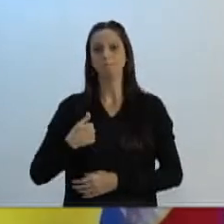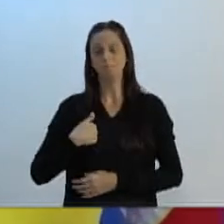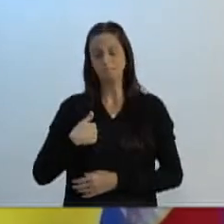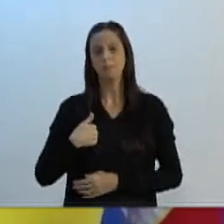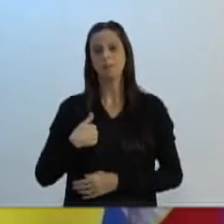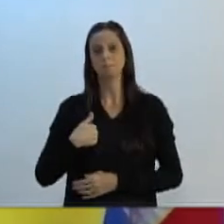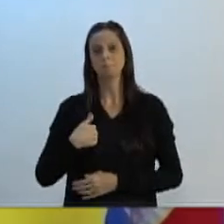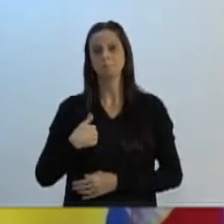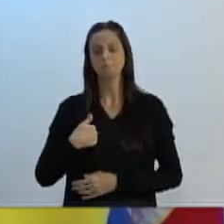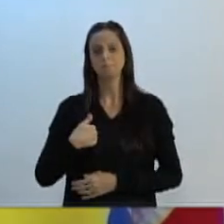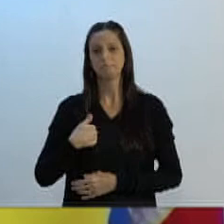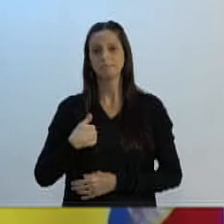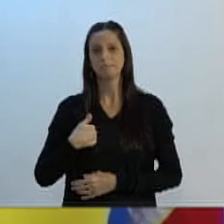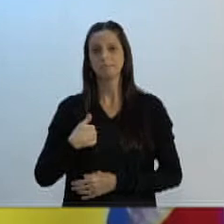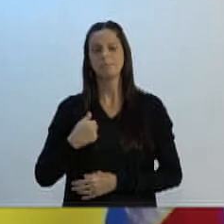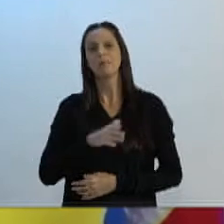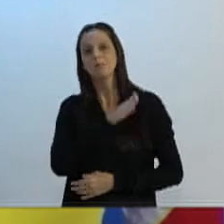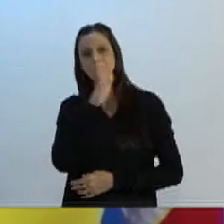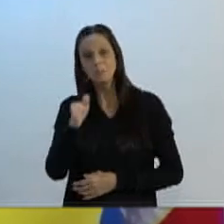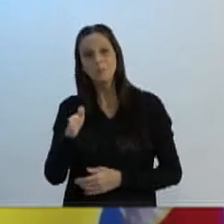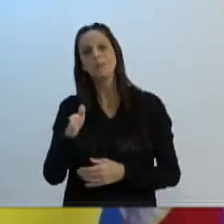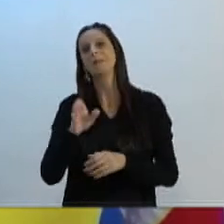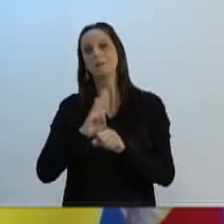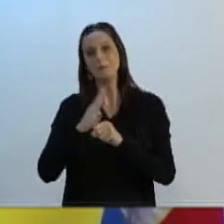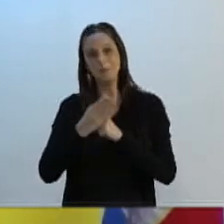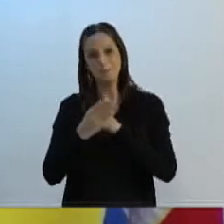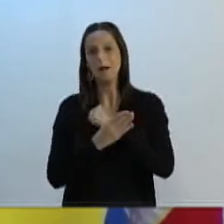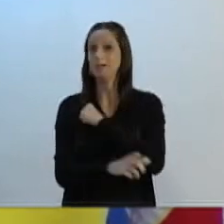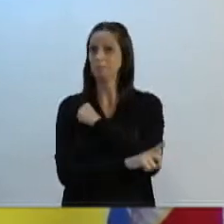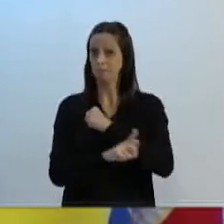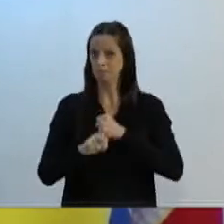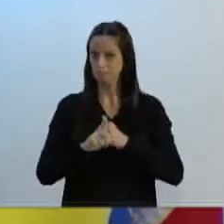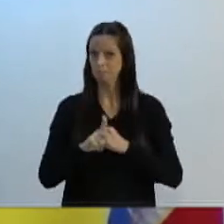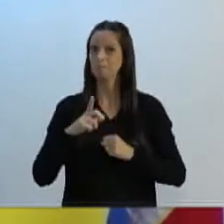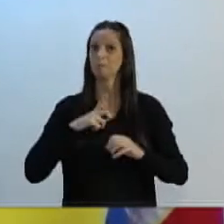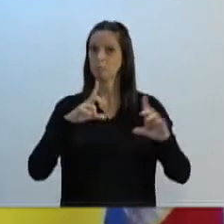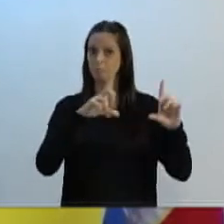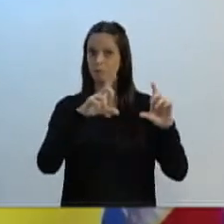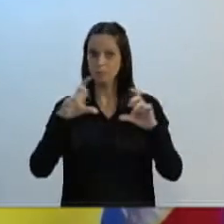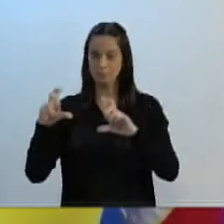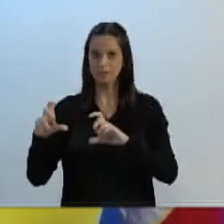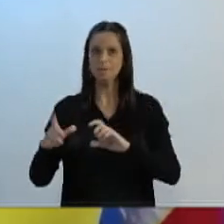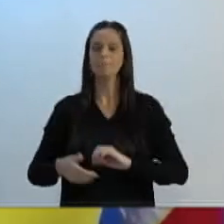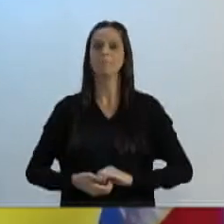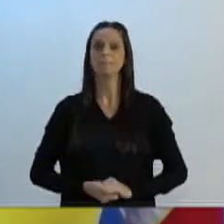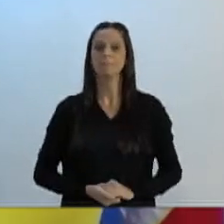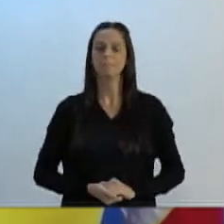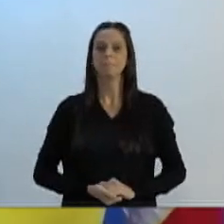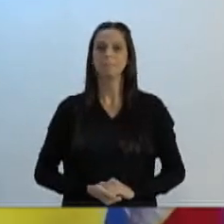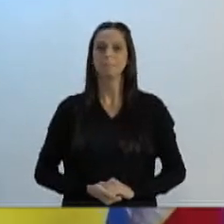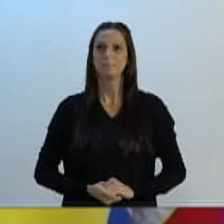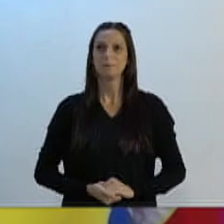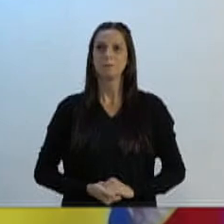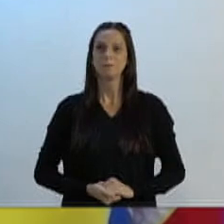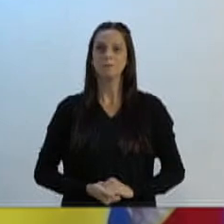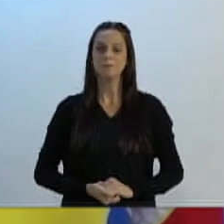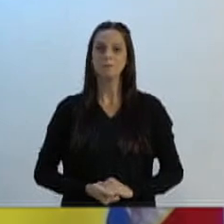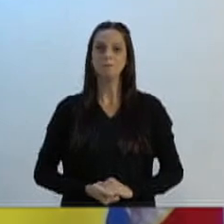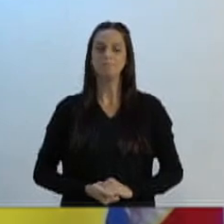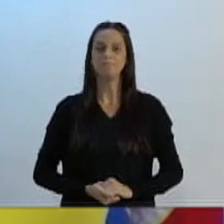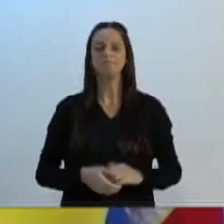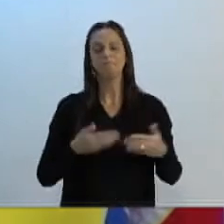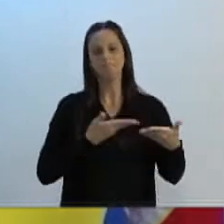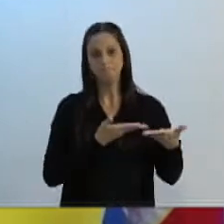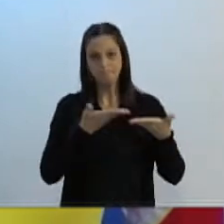vereador caminha estive no reino do garcia em fotos e aí oi e fui